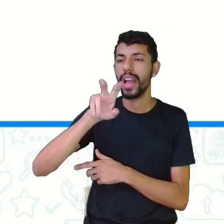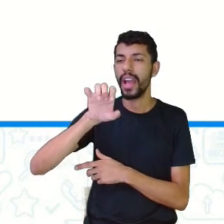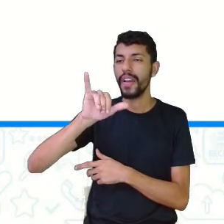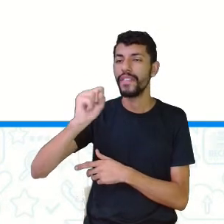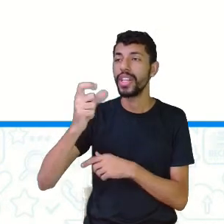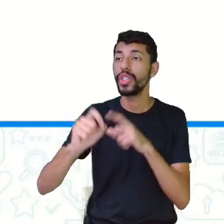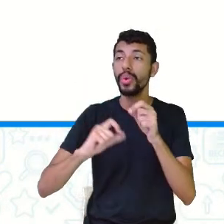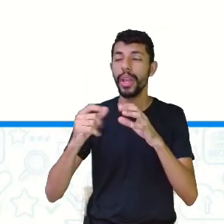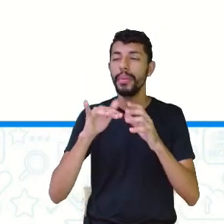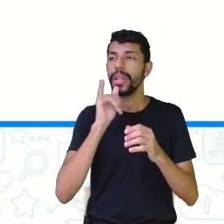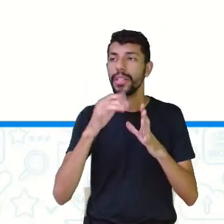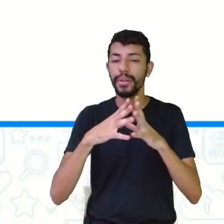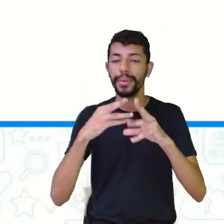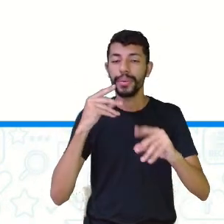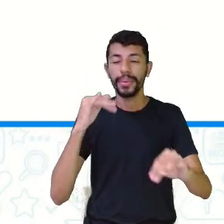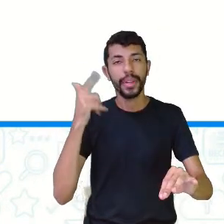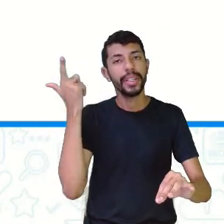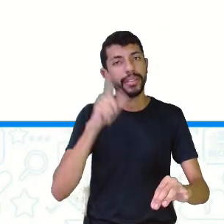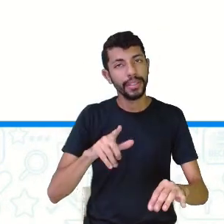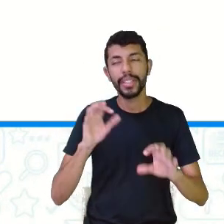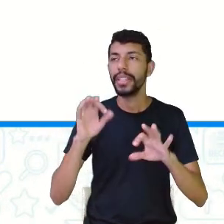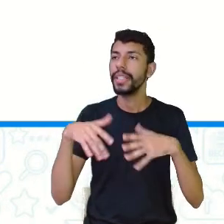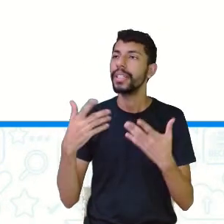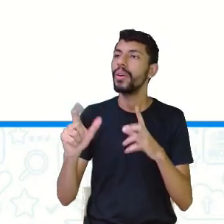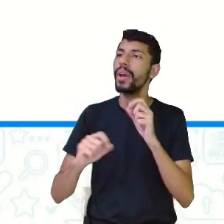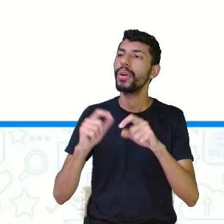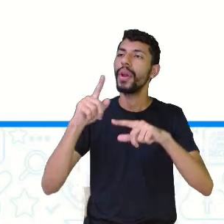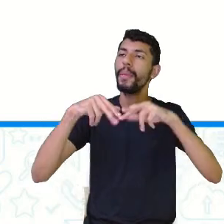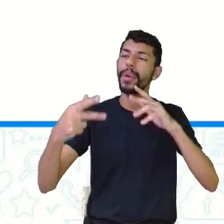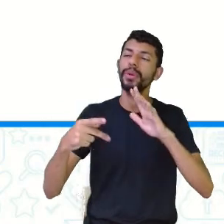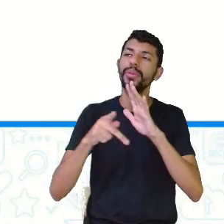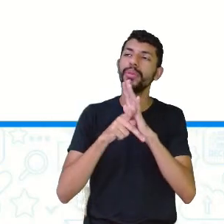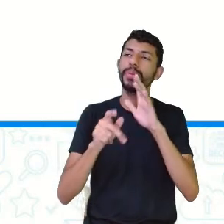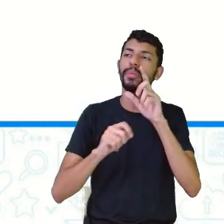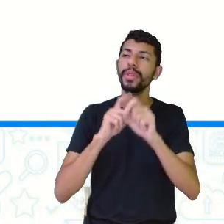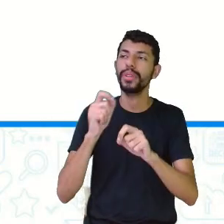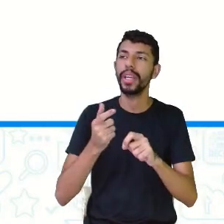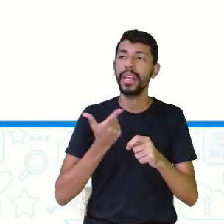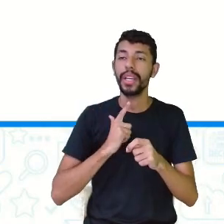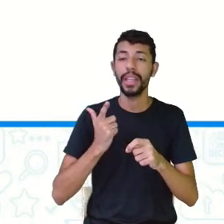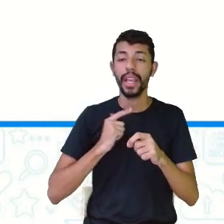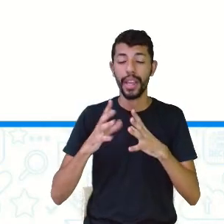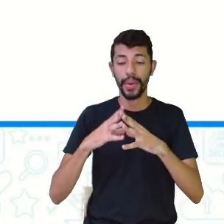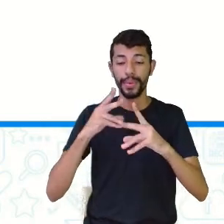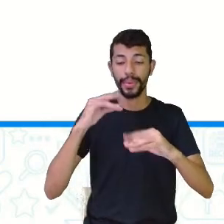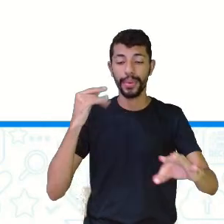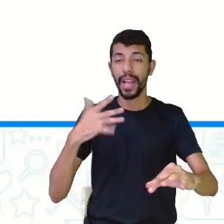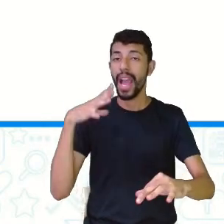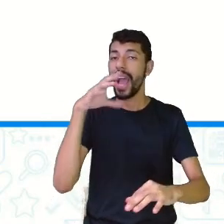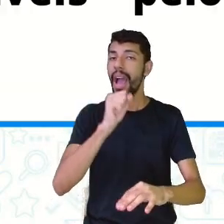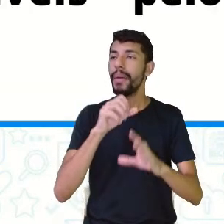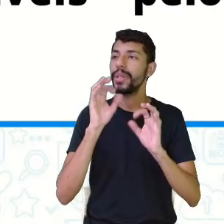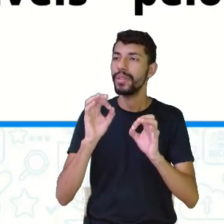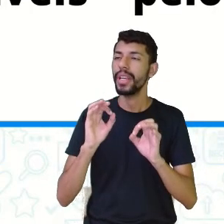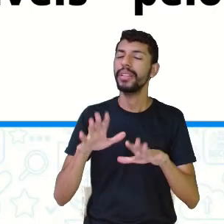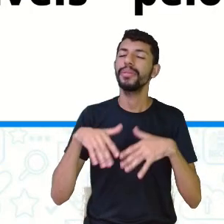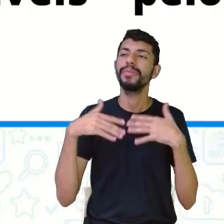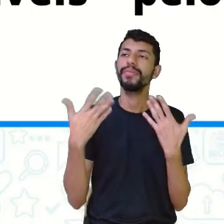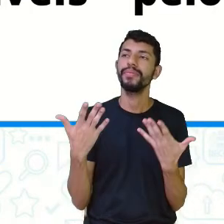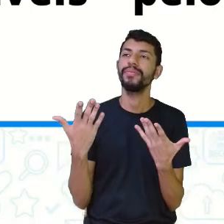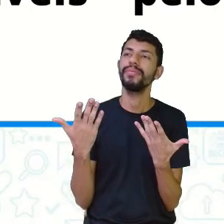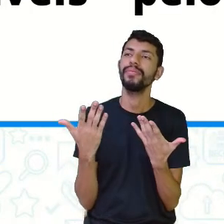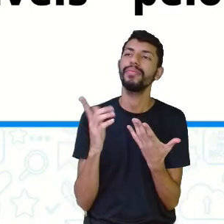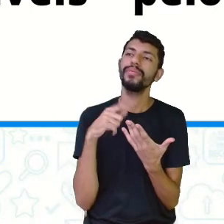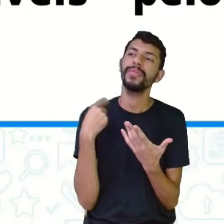nisso, biodegradável é um produto classificado como uma decomposição rápida comparado aos produtos tradicionais. E